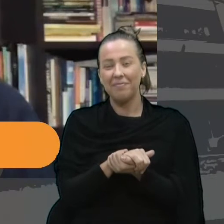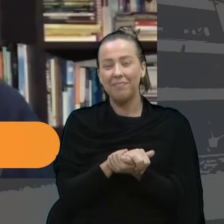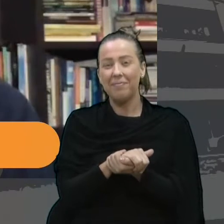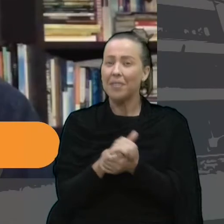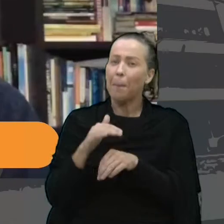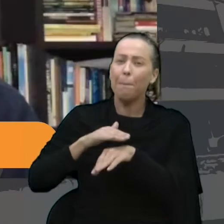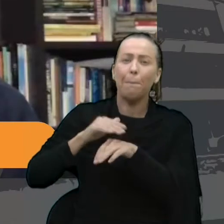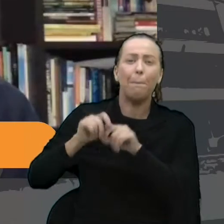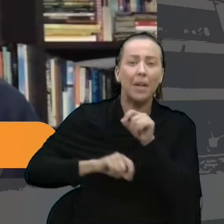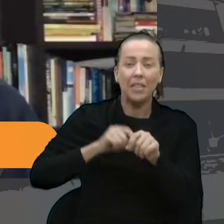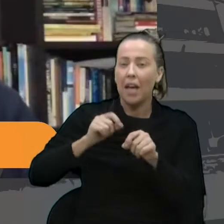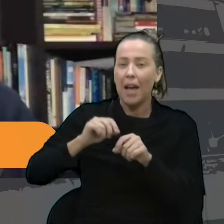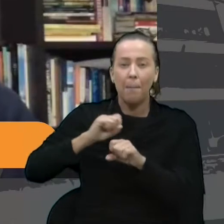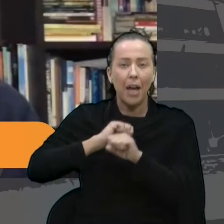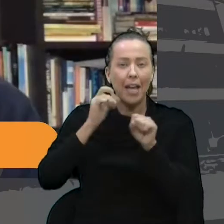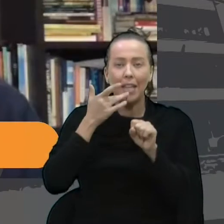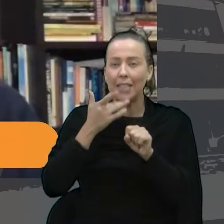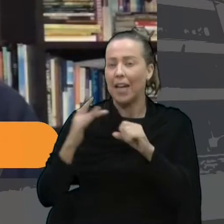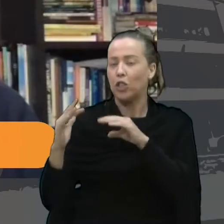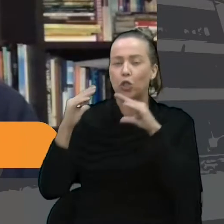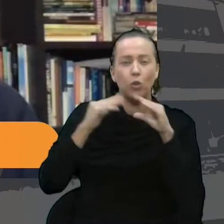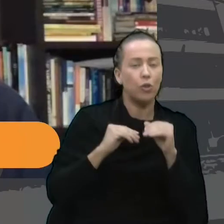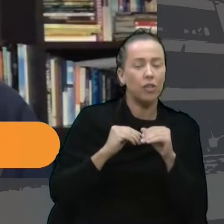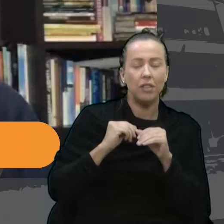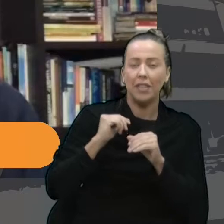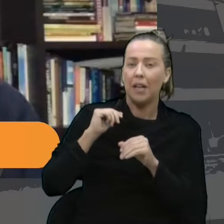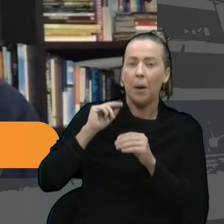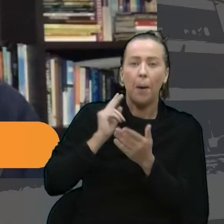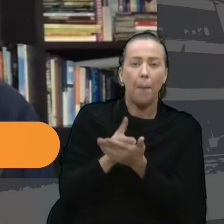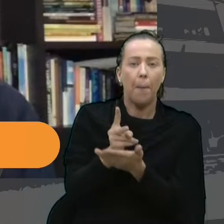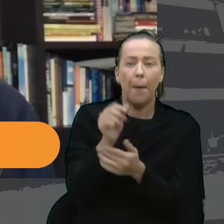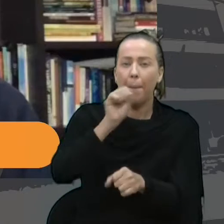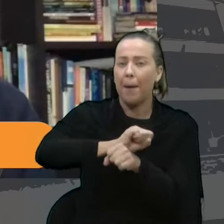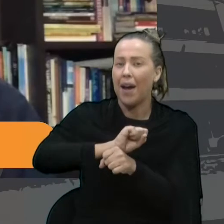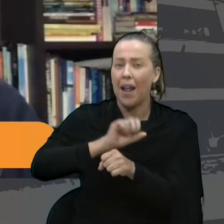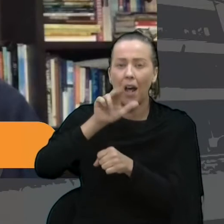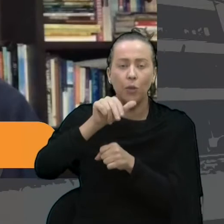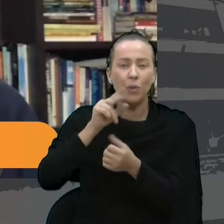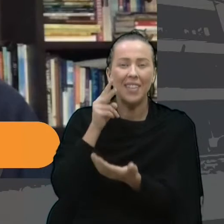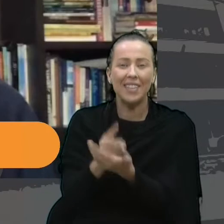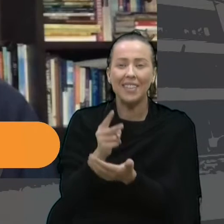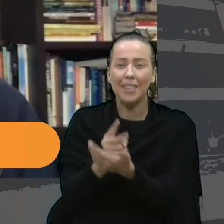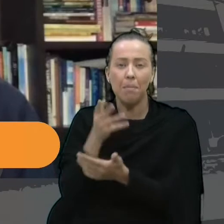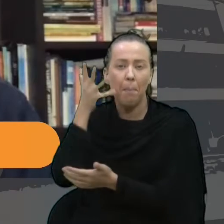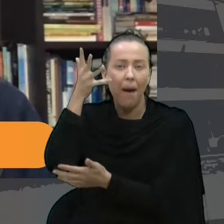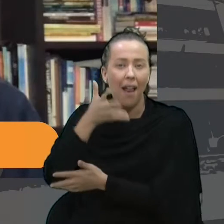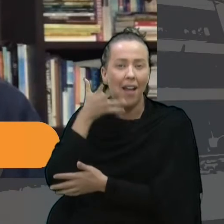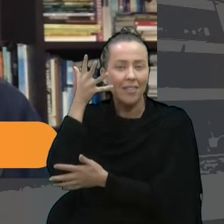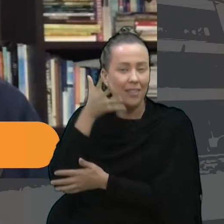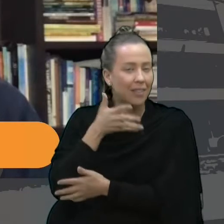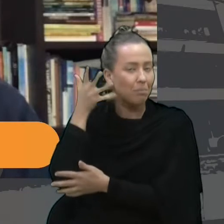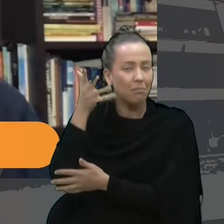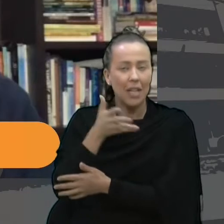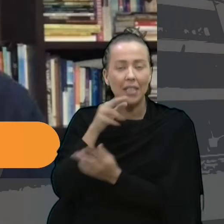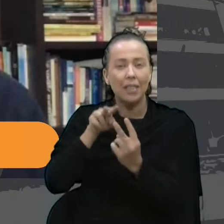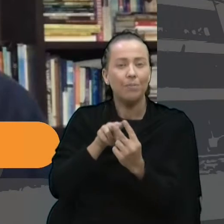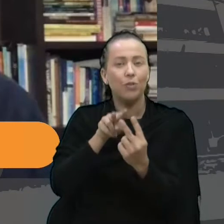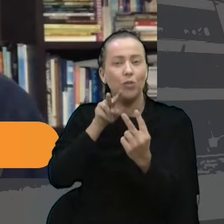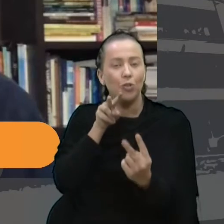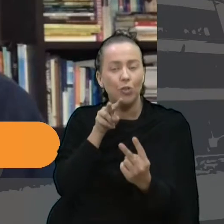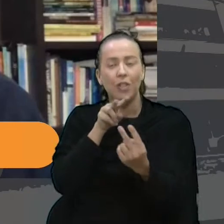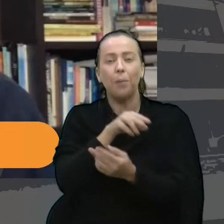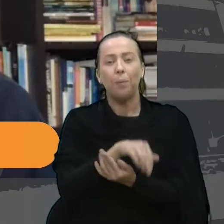Mas é o dia inteiro, são palestras, agora feitas de modo digital, mas eu